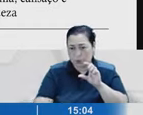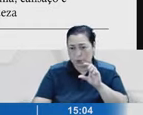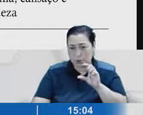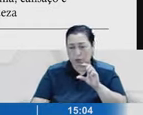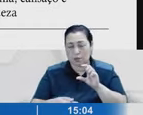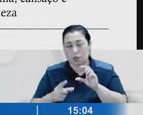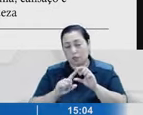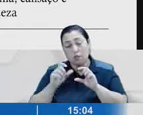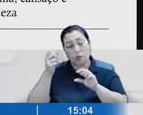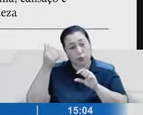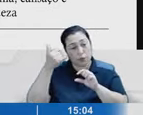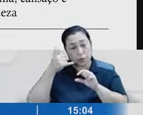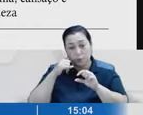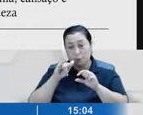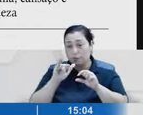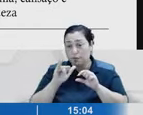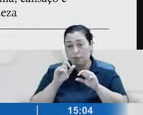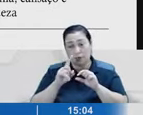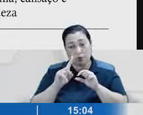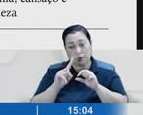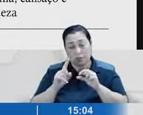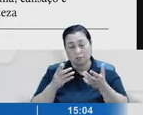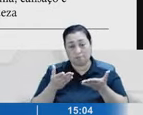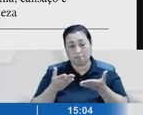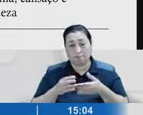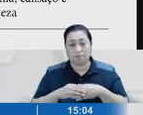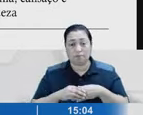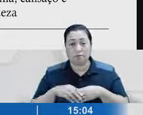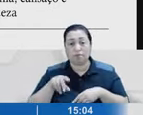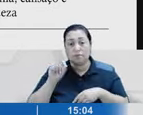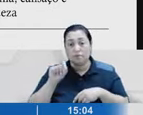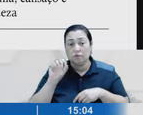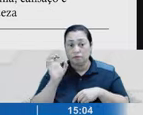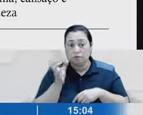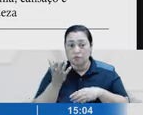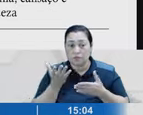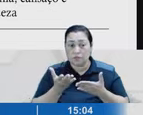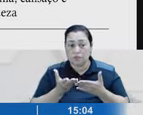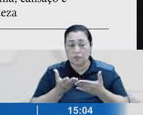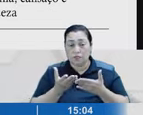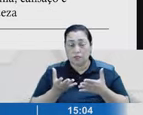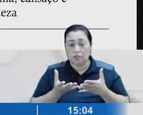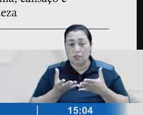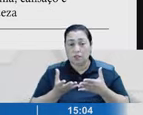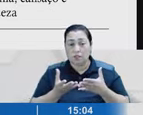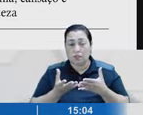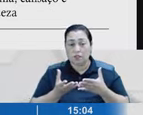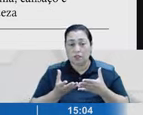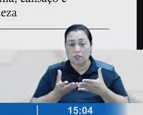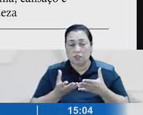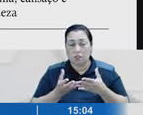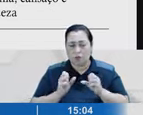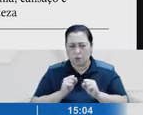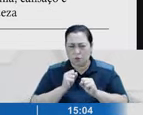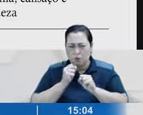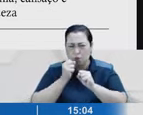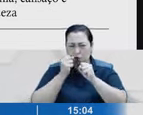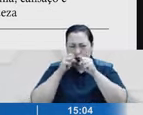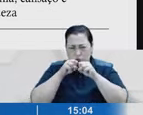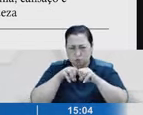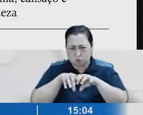tem quase uma obstrução. Então, o que acontece? Existe uma força de pulsão maior. Então, as